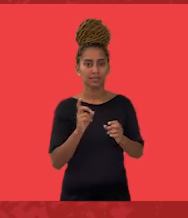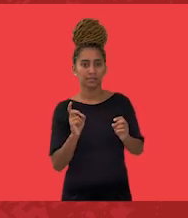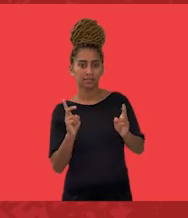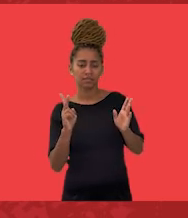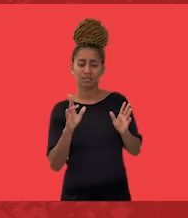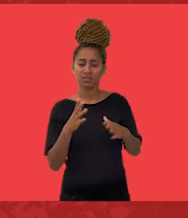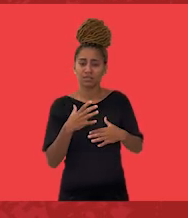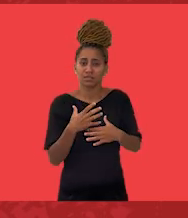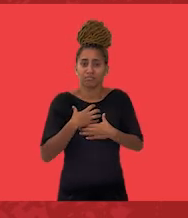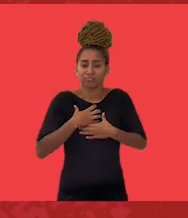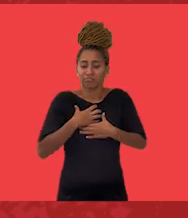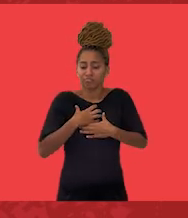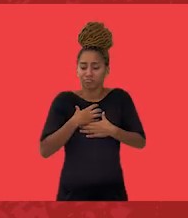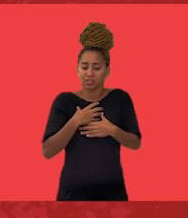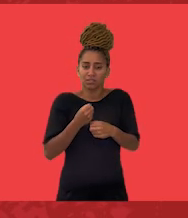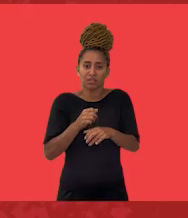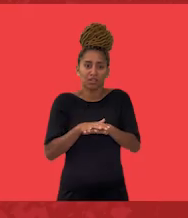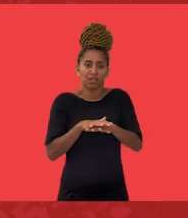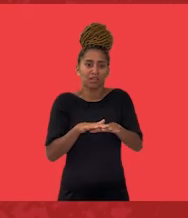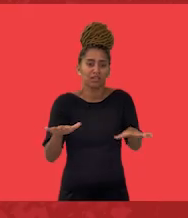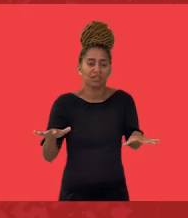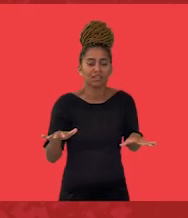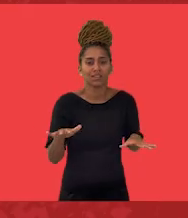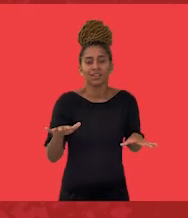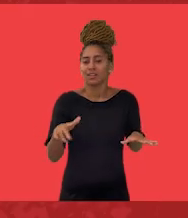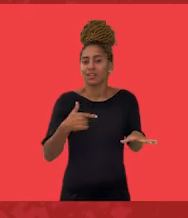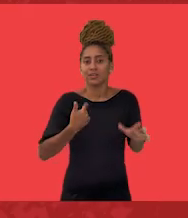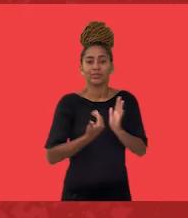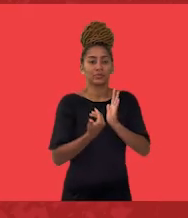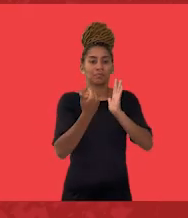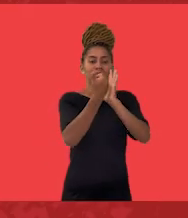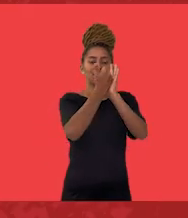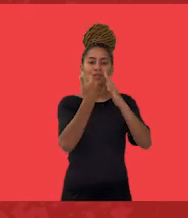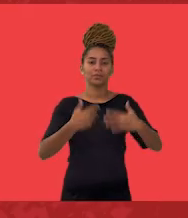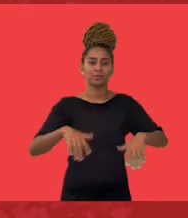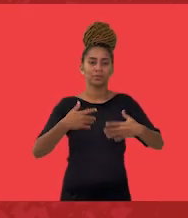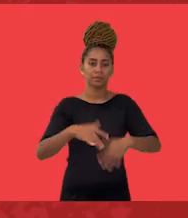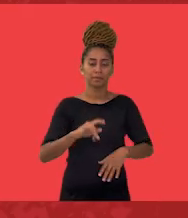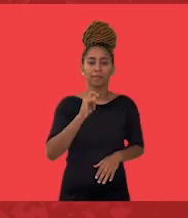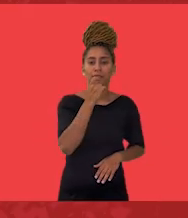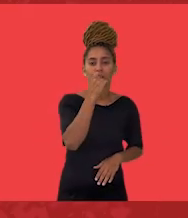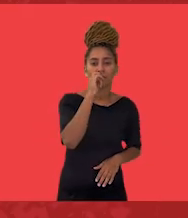Monte Rei, Mariana, Mato, Mondubim,